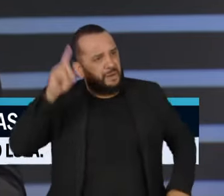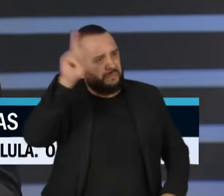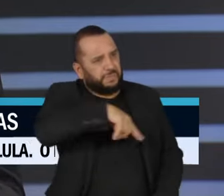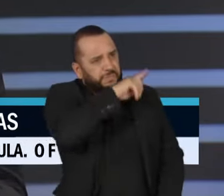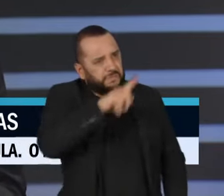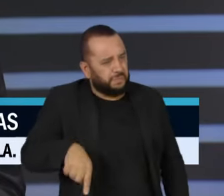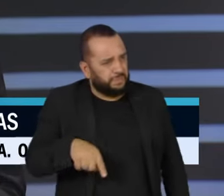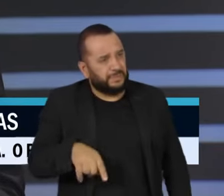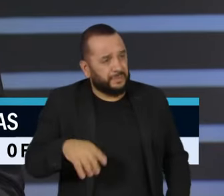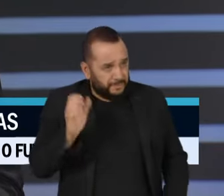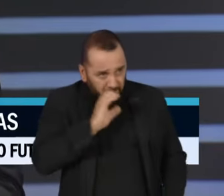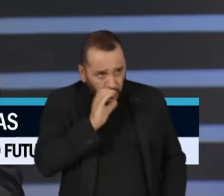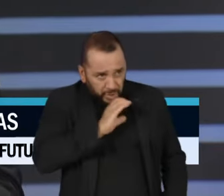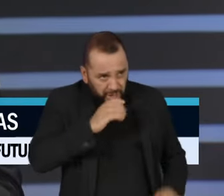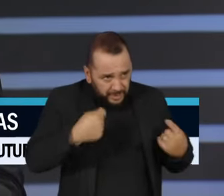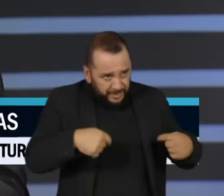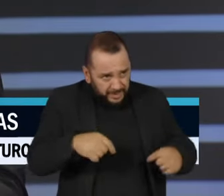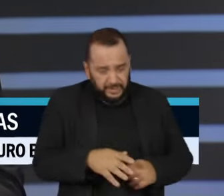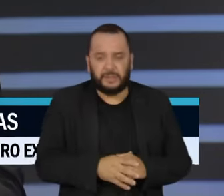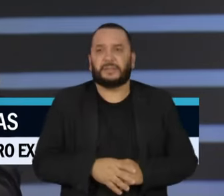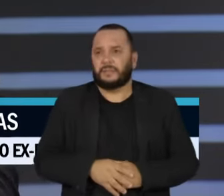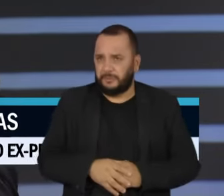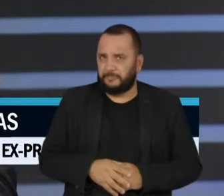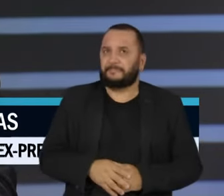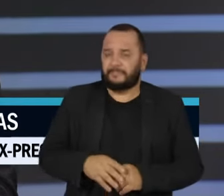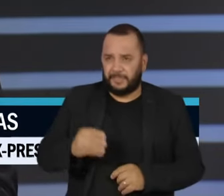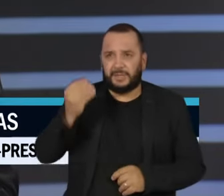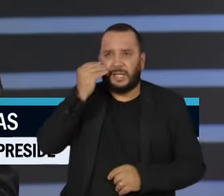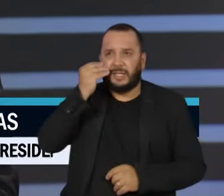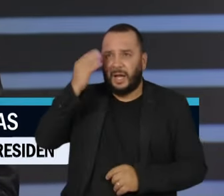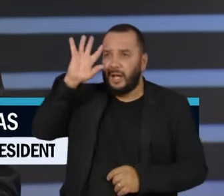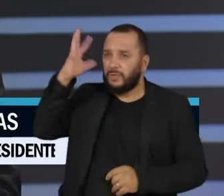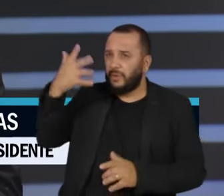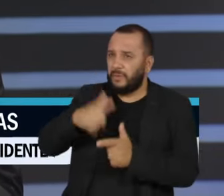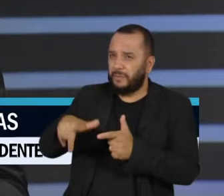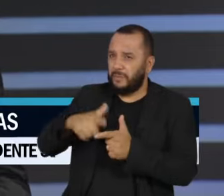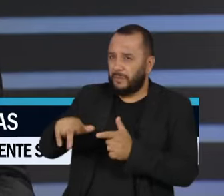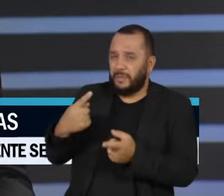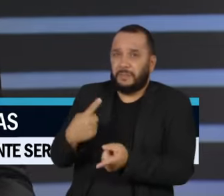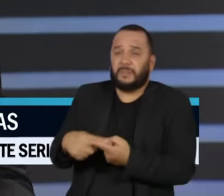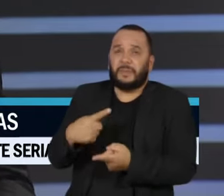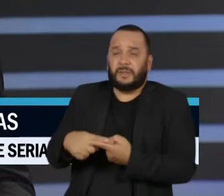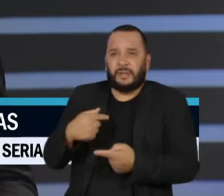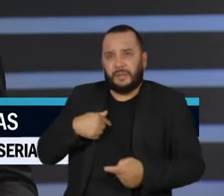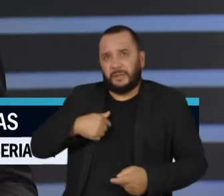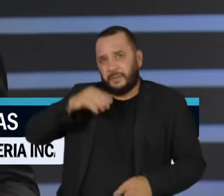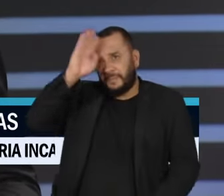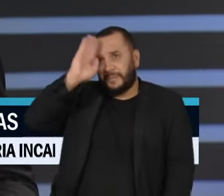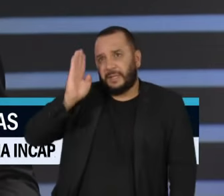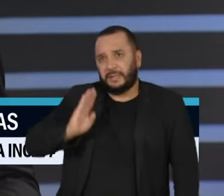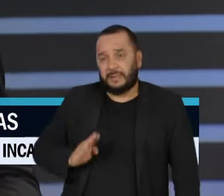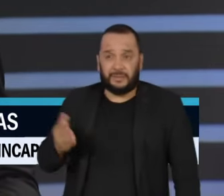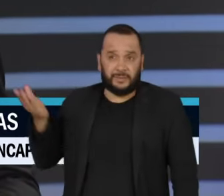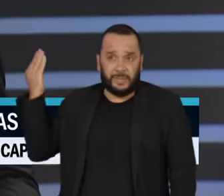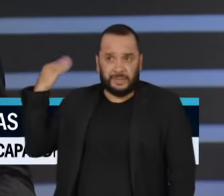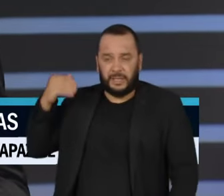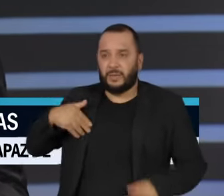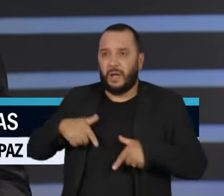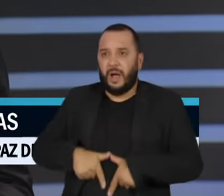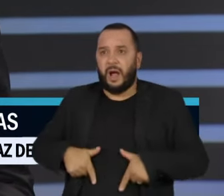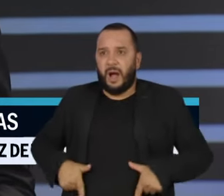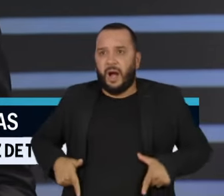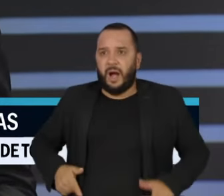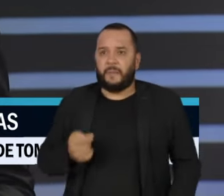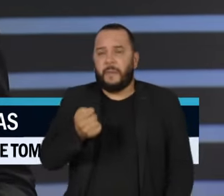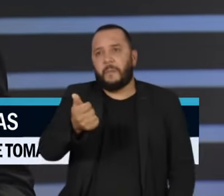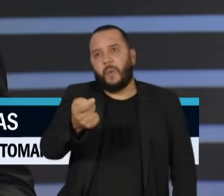É uma mudança, na verdade, que é para tentar resolver um problema colocado pelo presidente da República. O Brasil caminhou no sentido do desarmamento, e isso